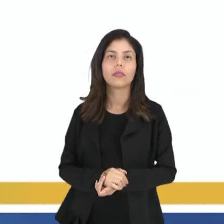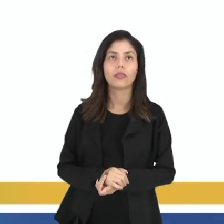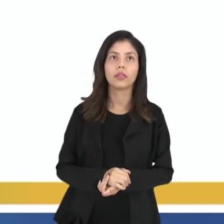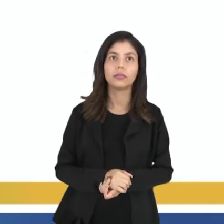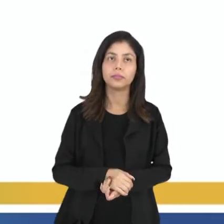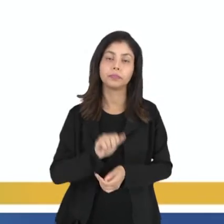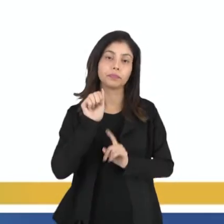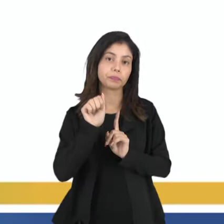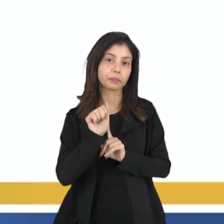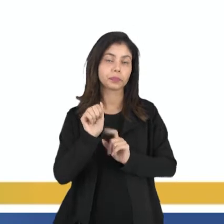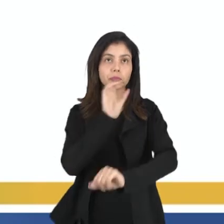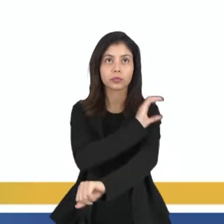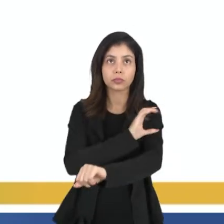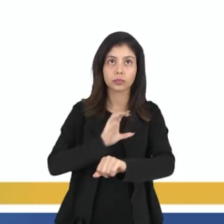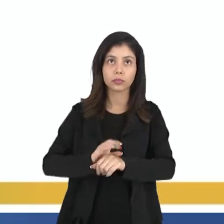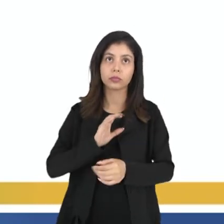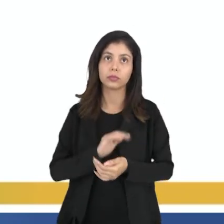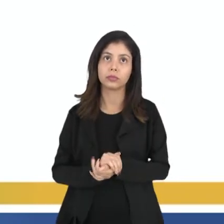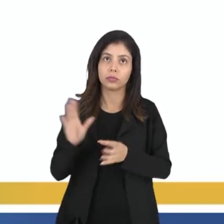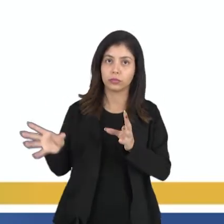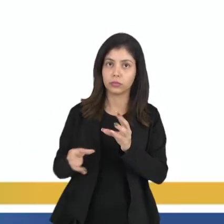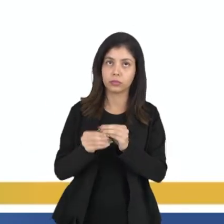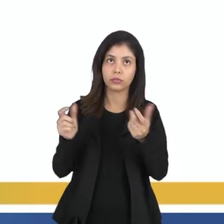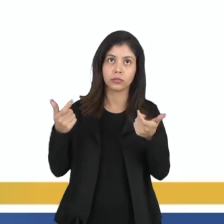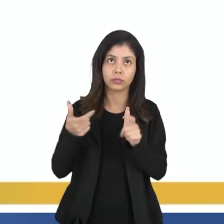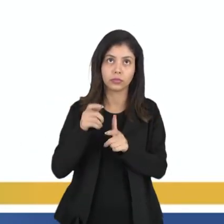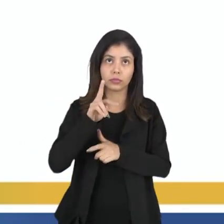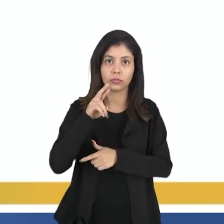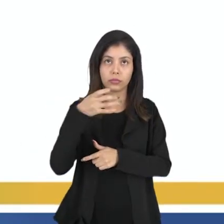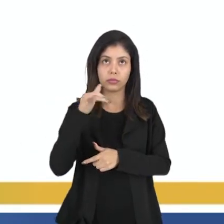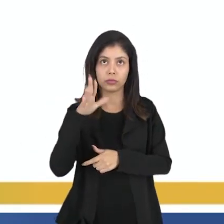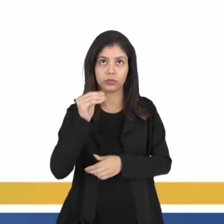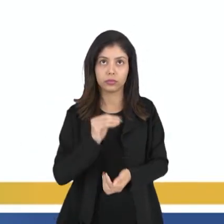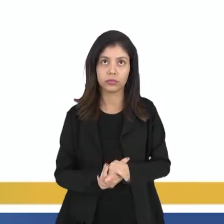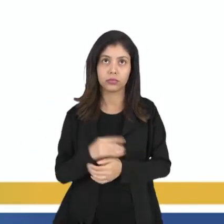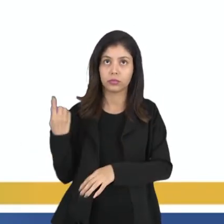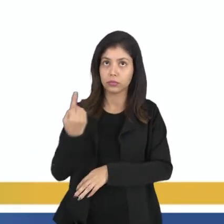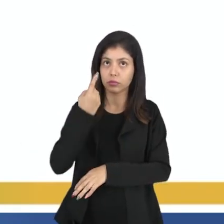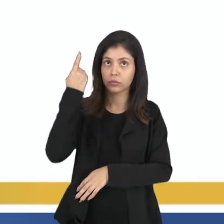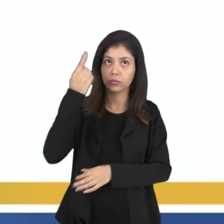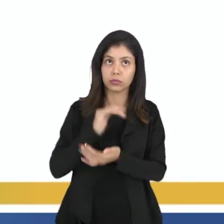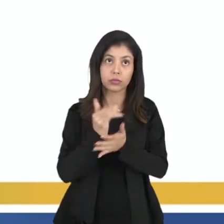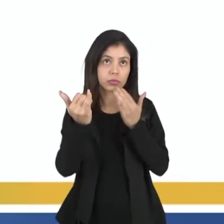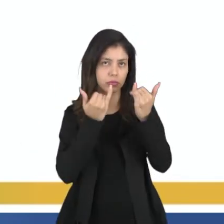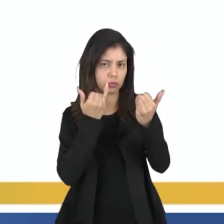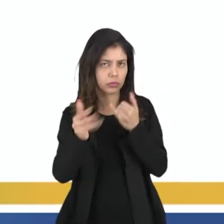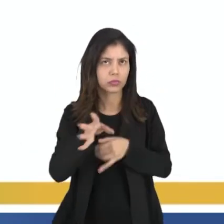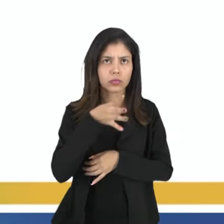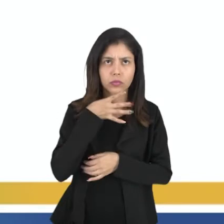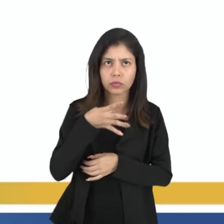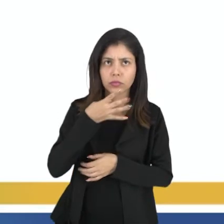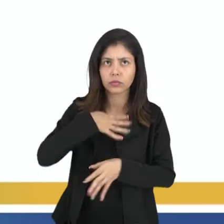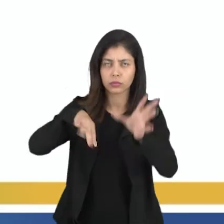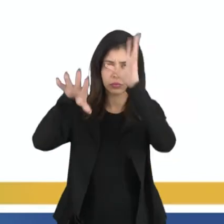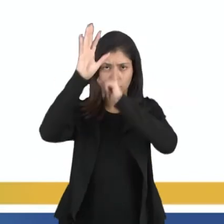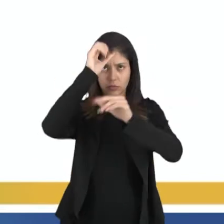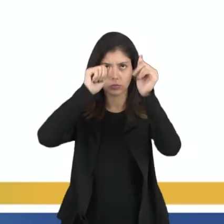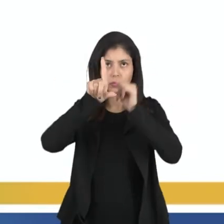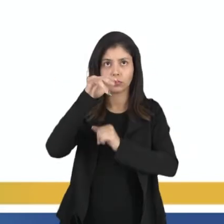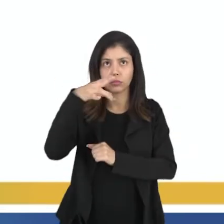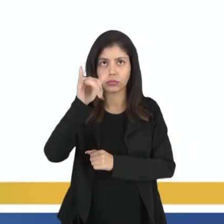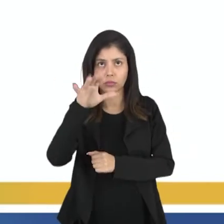alternativa A, a cultura se restringe à erudição, alto grau de informação